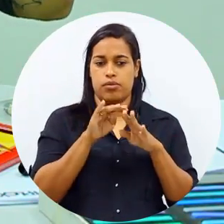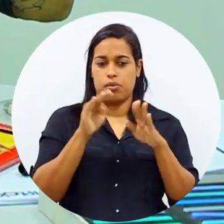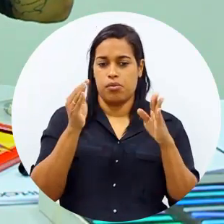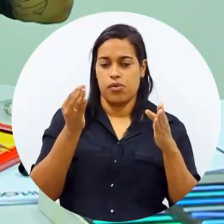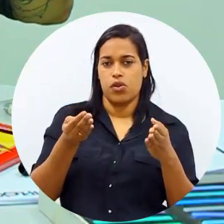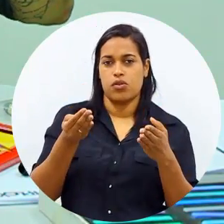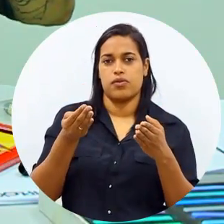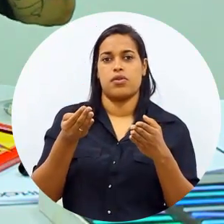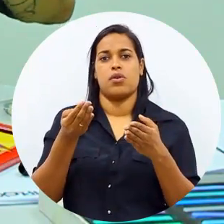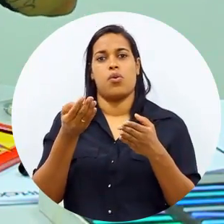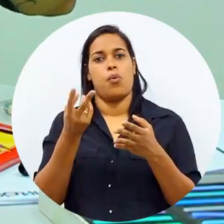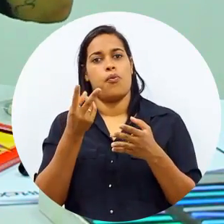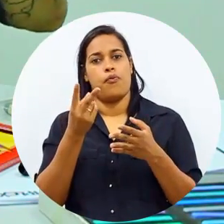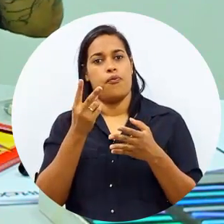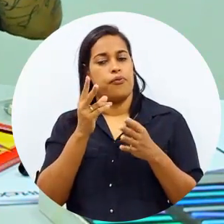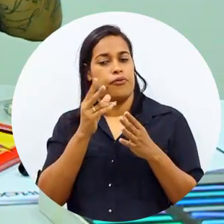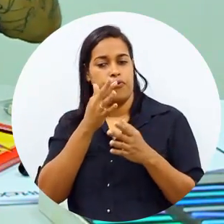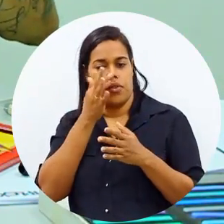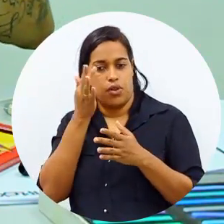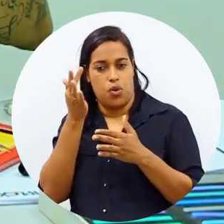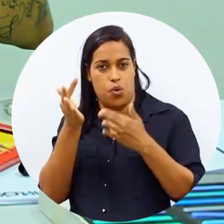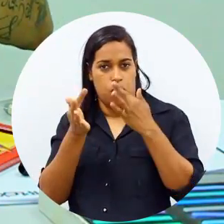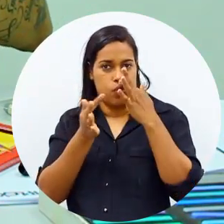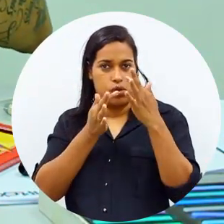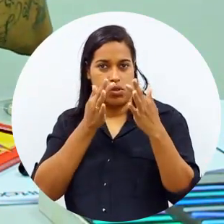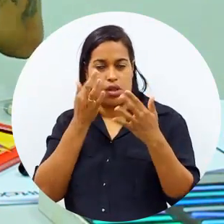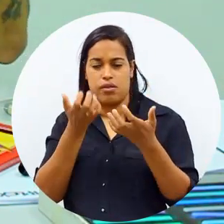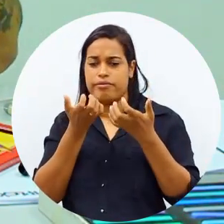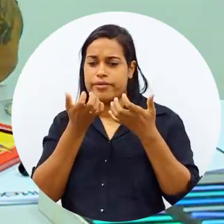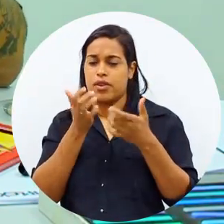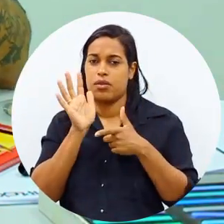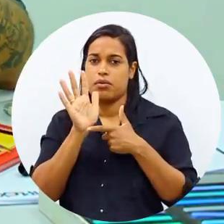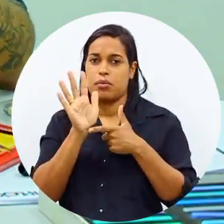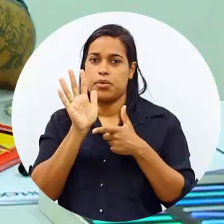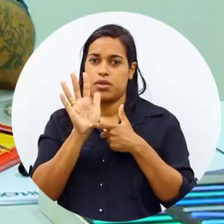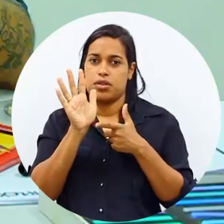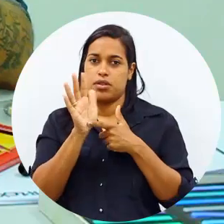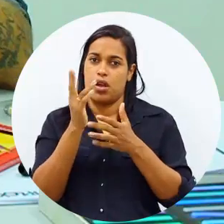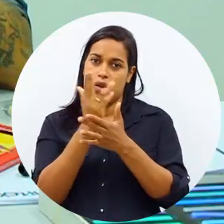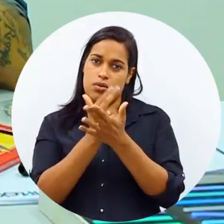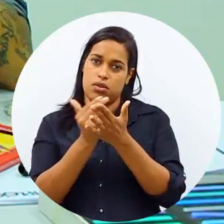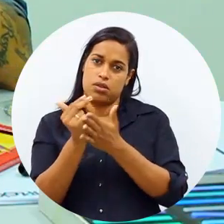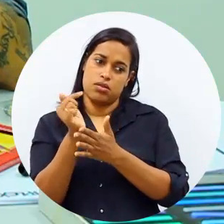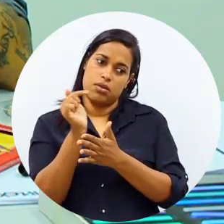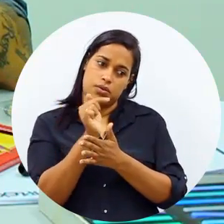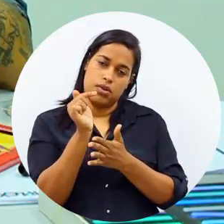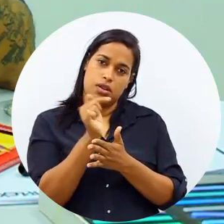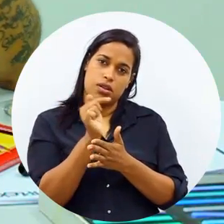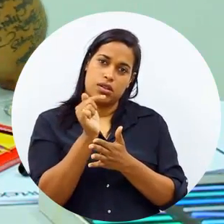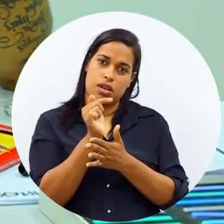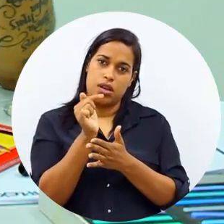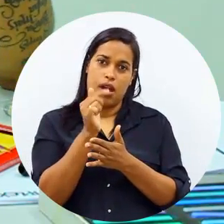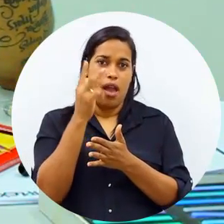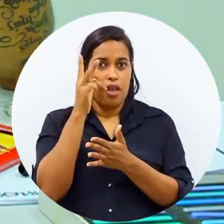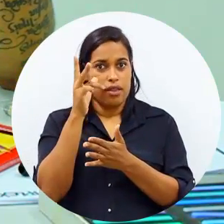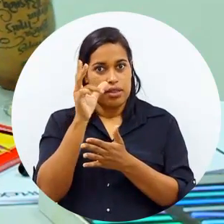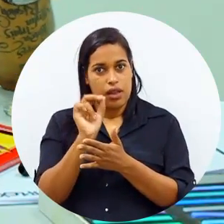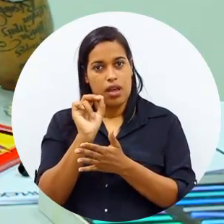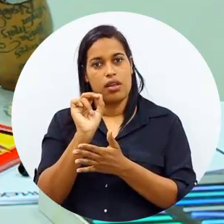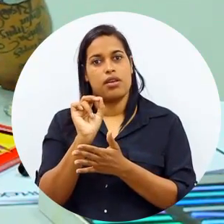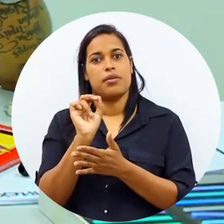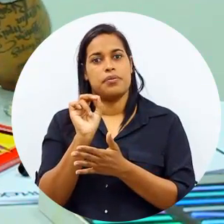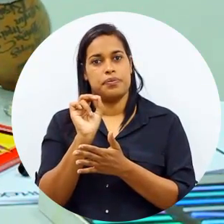gente coloque um castiçal, um vaso de flores, e a gente quisesse representar o desenho dele passando a ideia